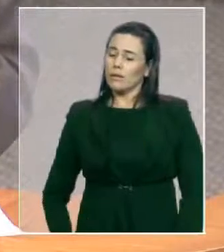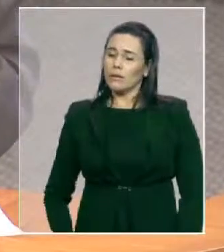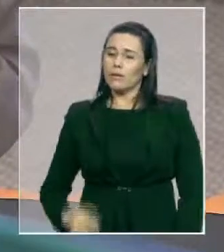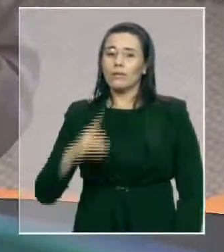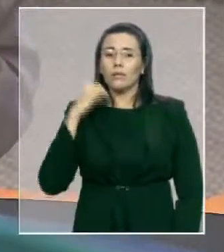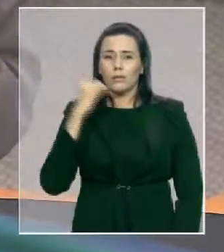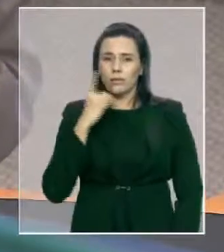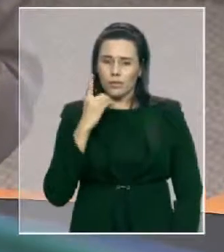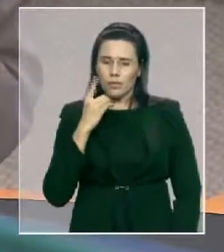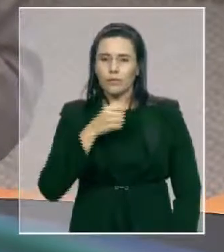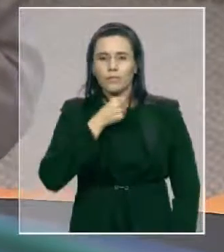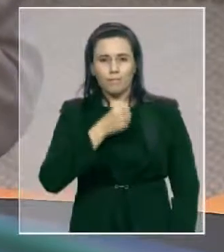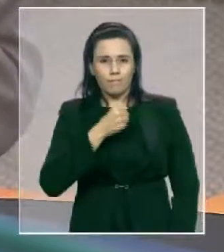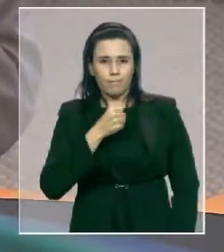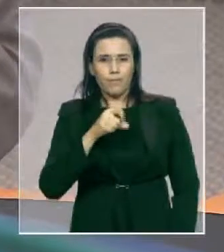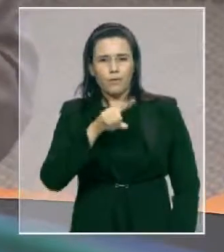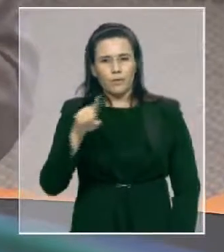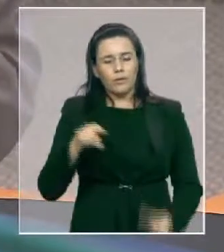internautas,